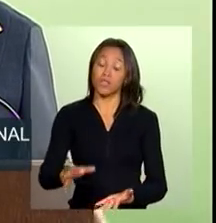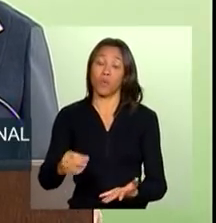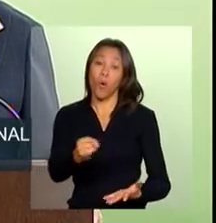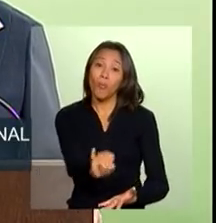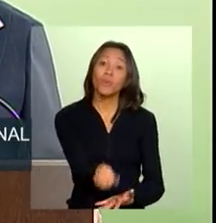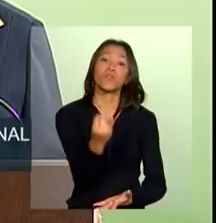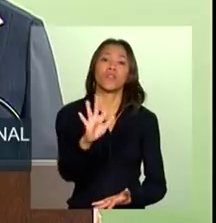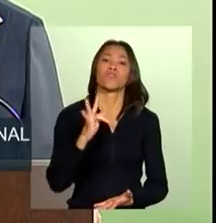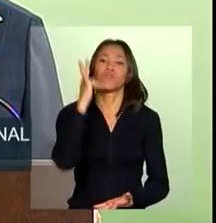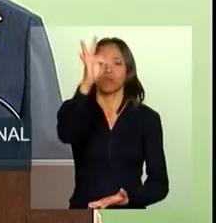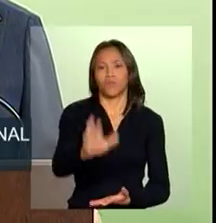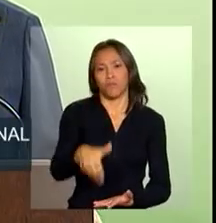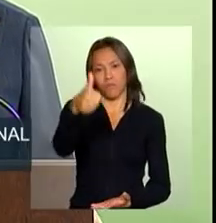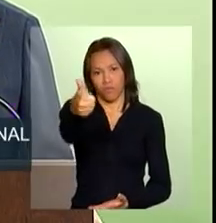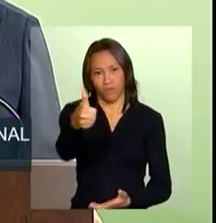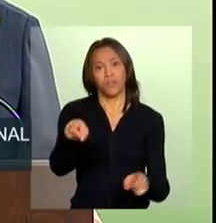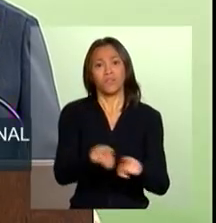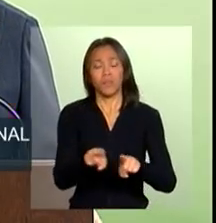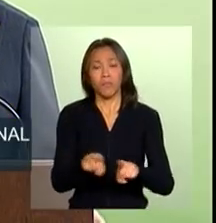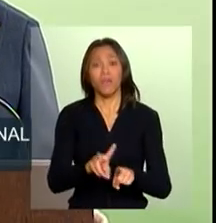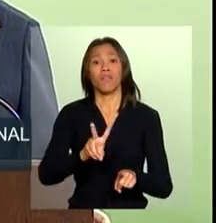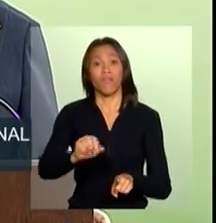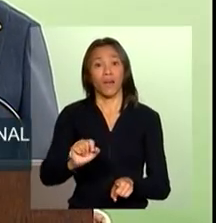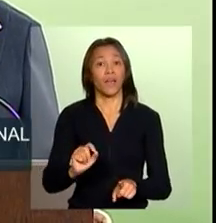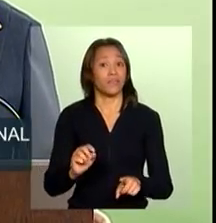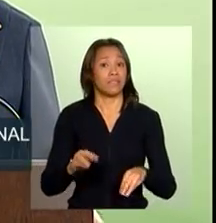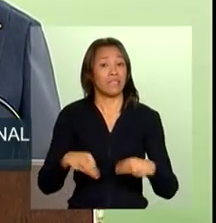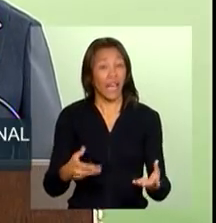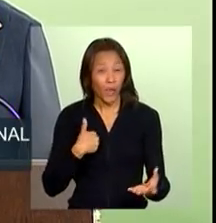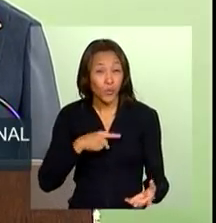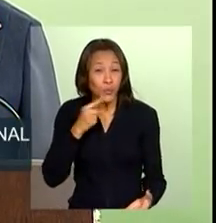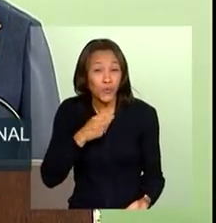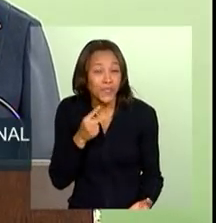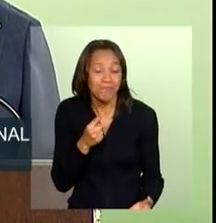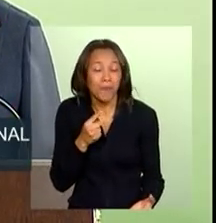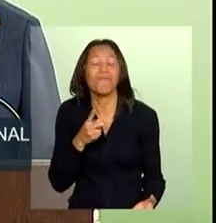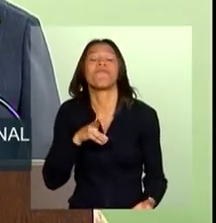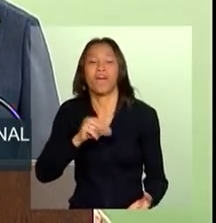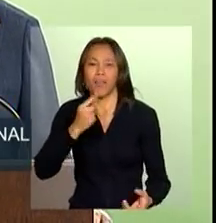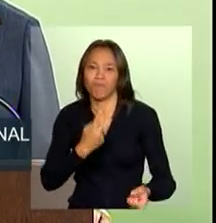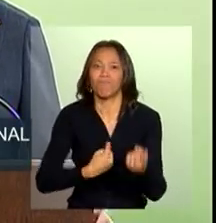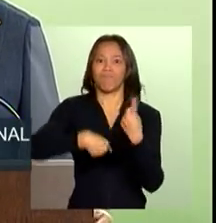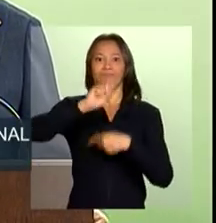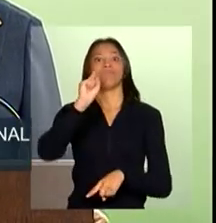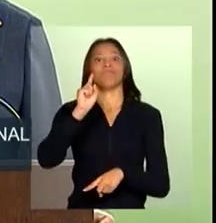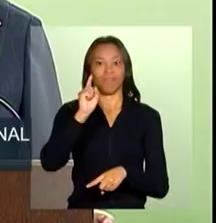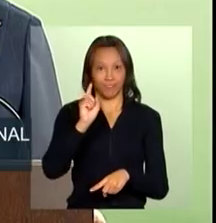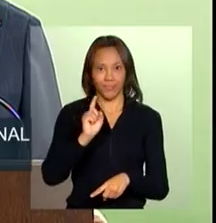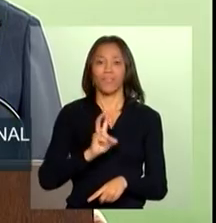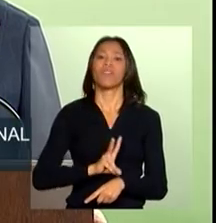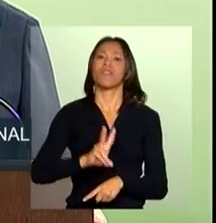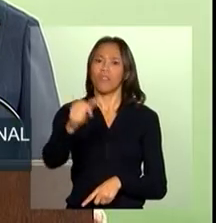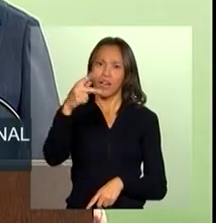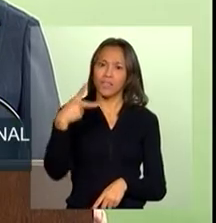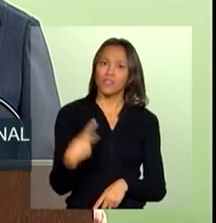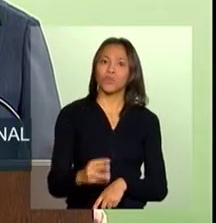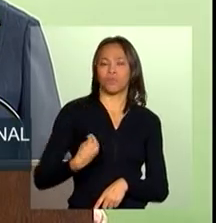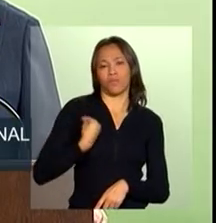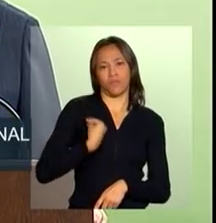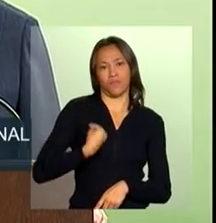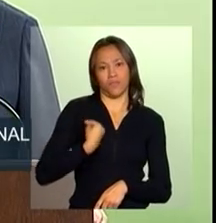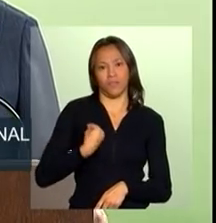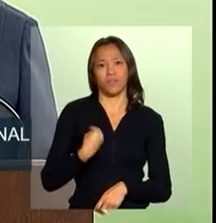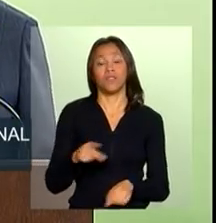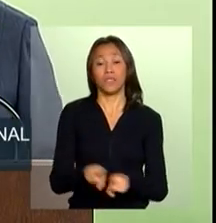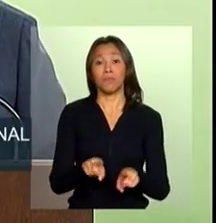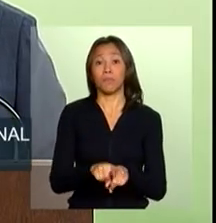futuro melhor e vai promover, eu não tenho dúvida, um salto, um verdadeiro salto na trajetória do